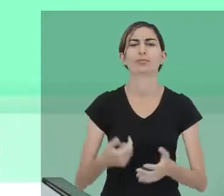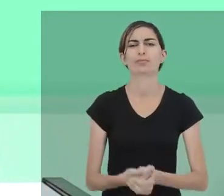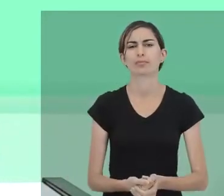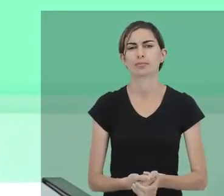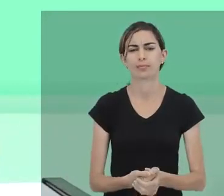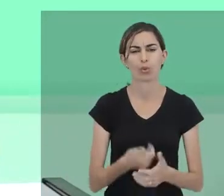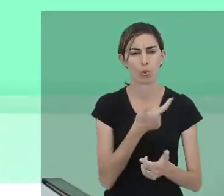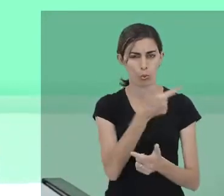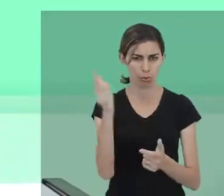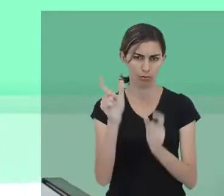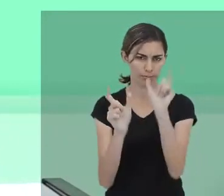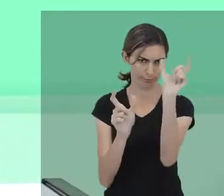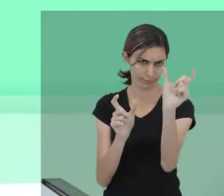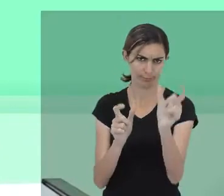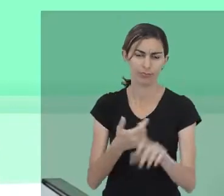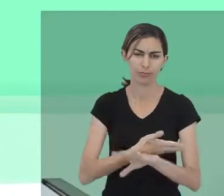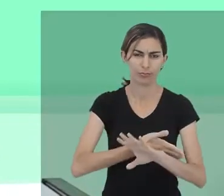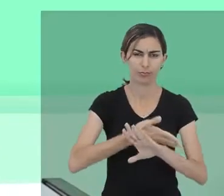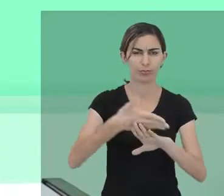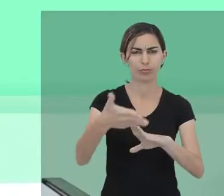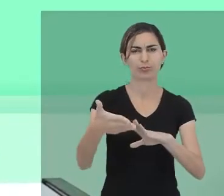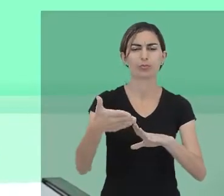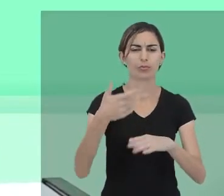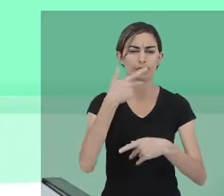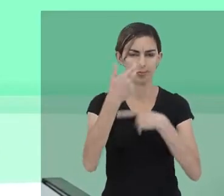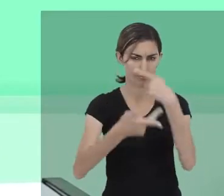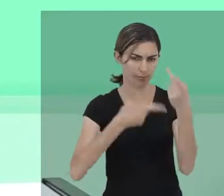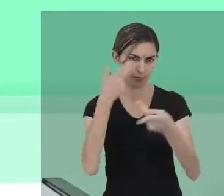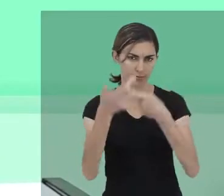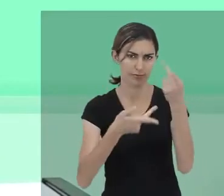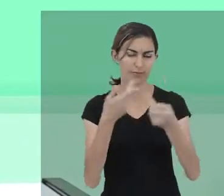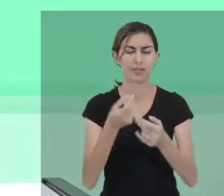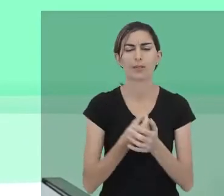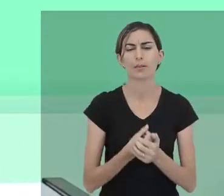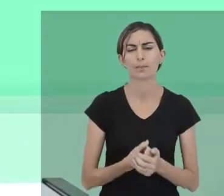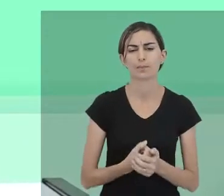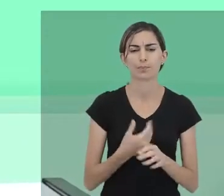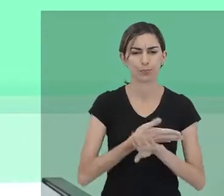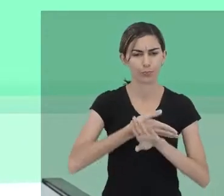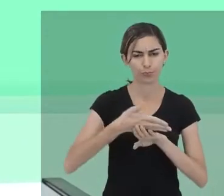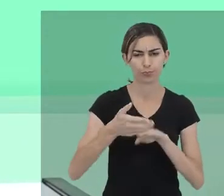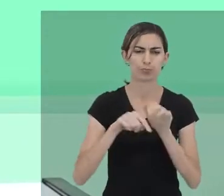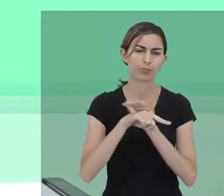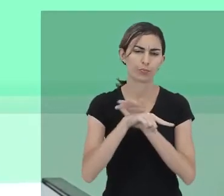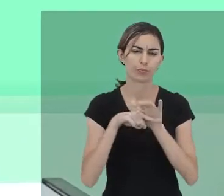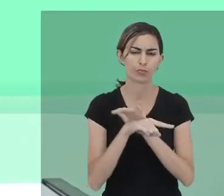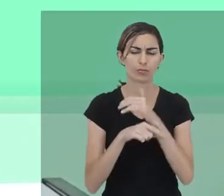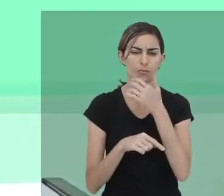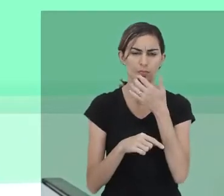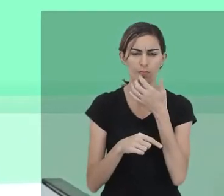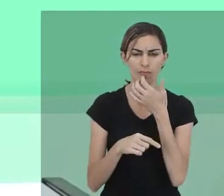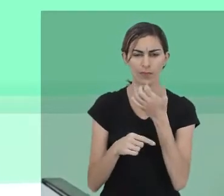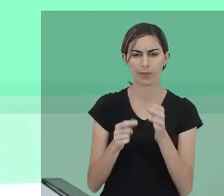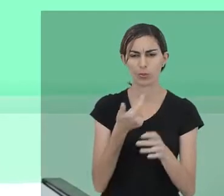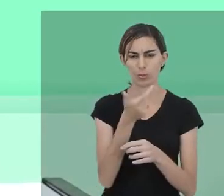Okay? Um outro termo que é muito utilizado, que é muito comum também, que eu pude pesquisar, é